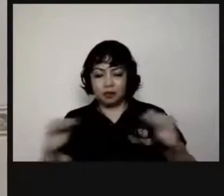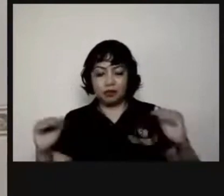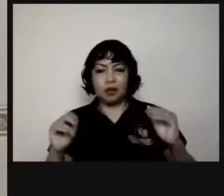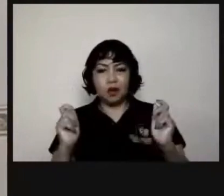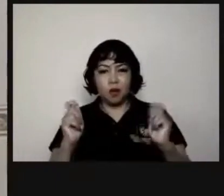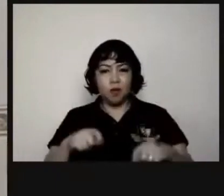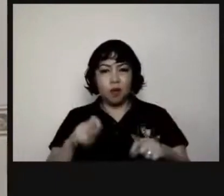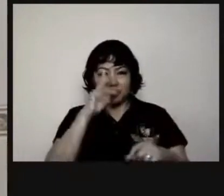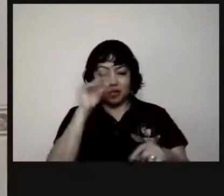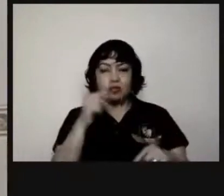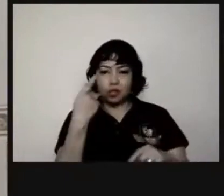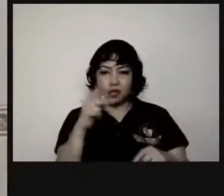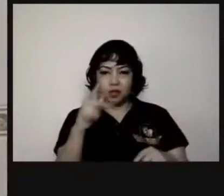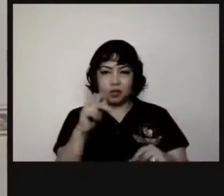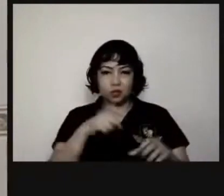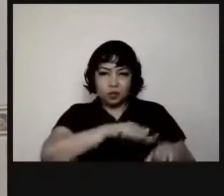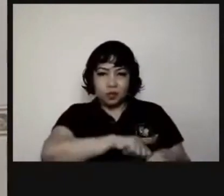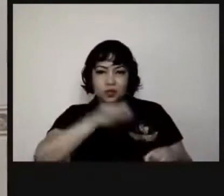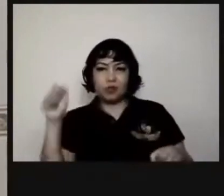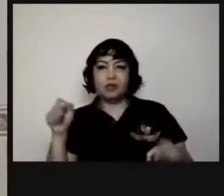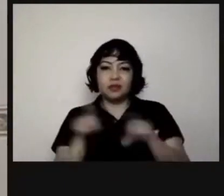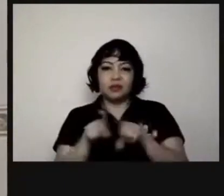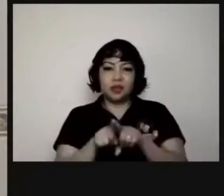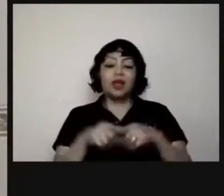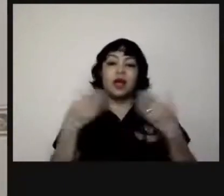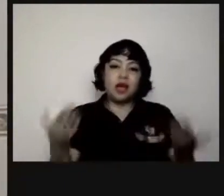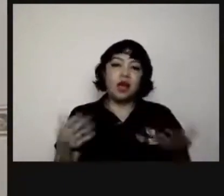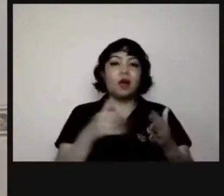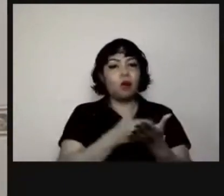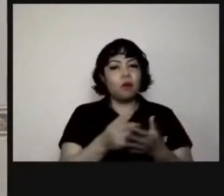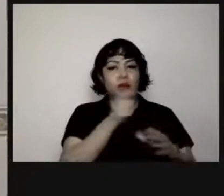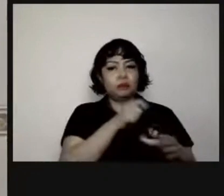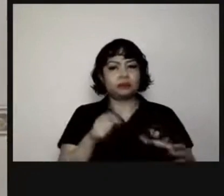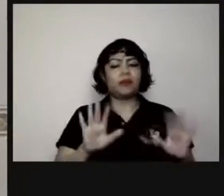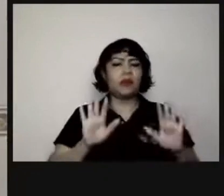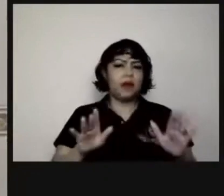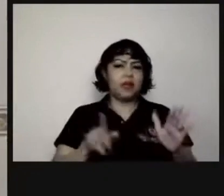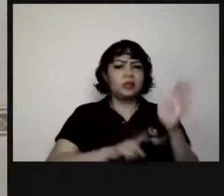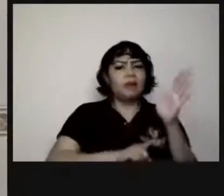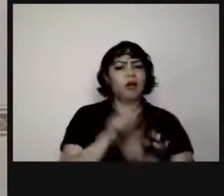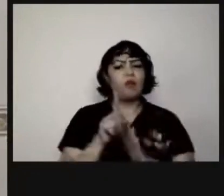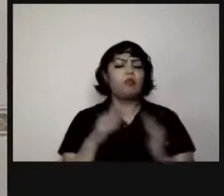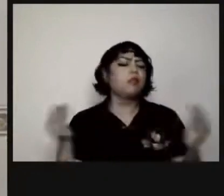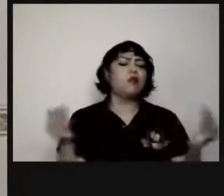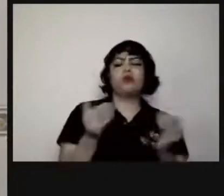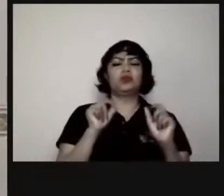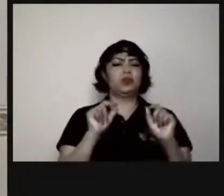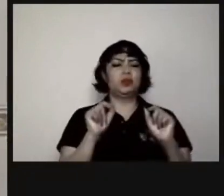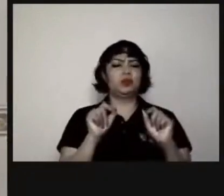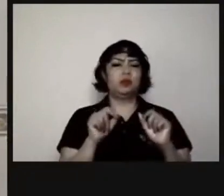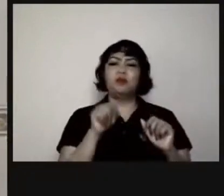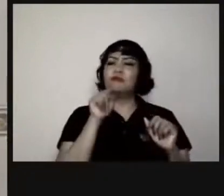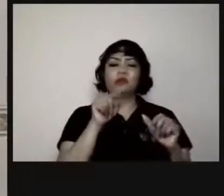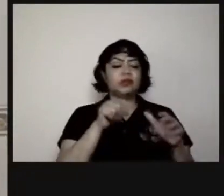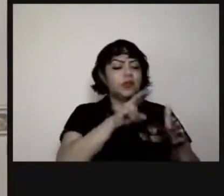dia de sua independência também. E aí ela começa a questionar, mas a pergunta que faço hoje é se você que lê agora